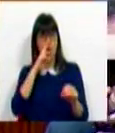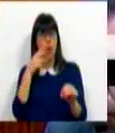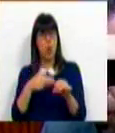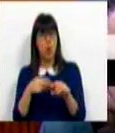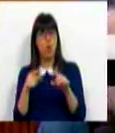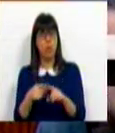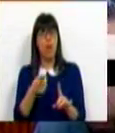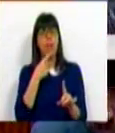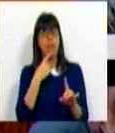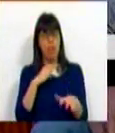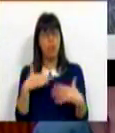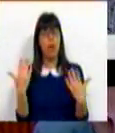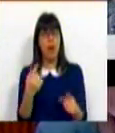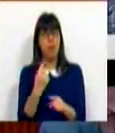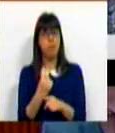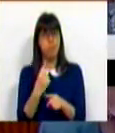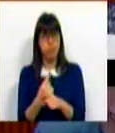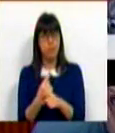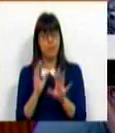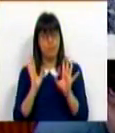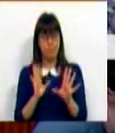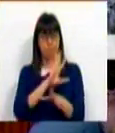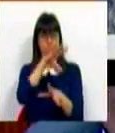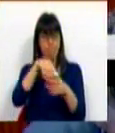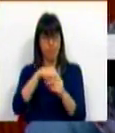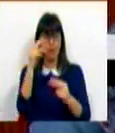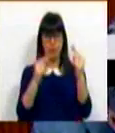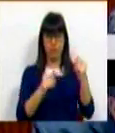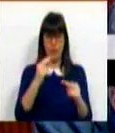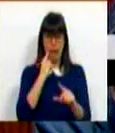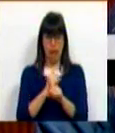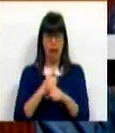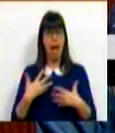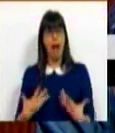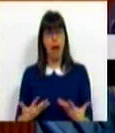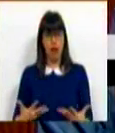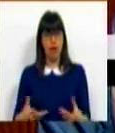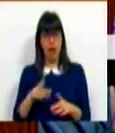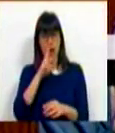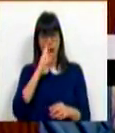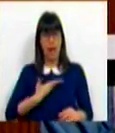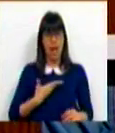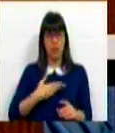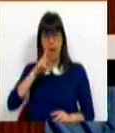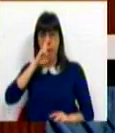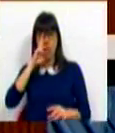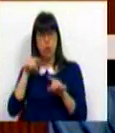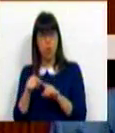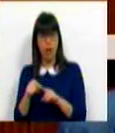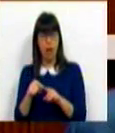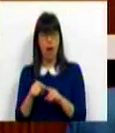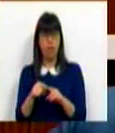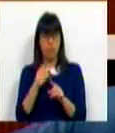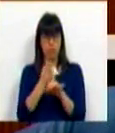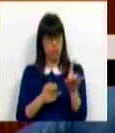combustíveis, significa também que a incorporação fiscal neste momento no gasóleo e na gasolina,